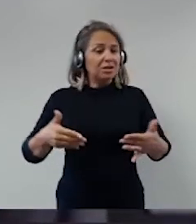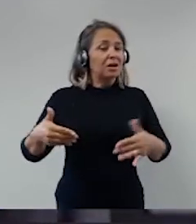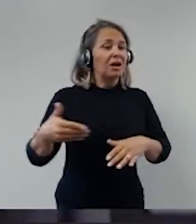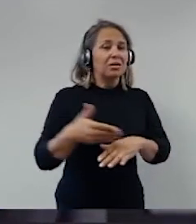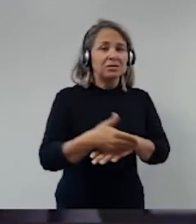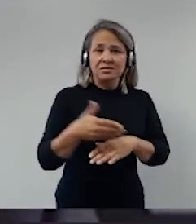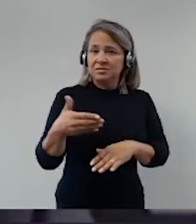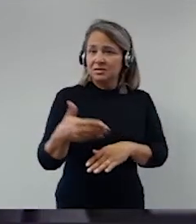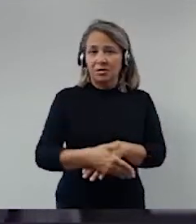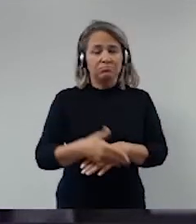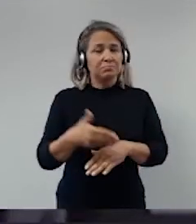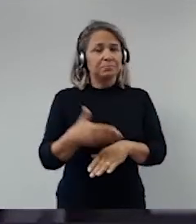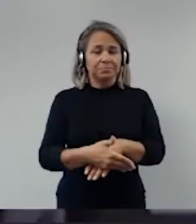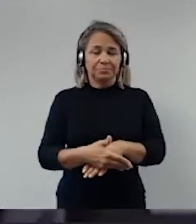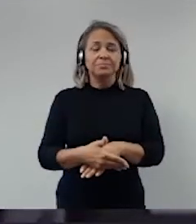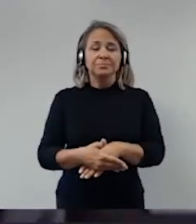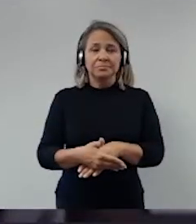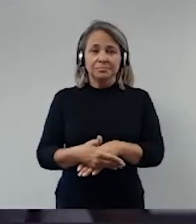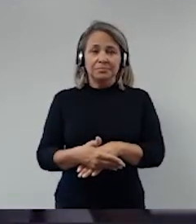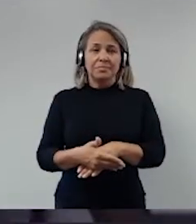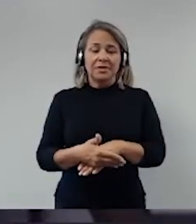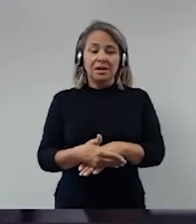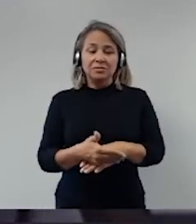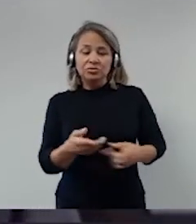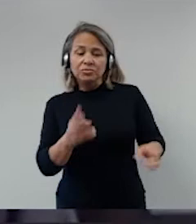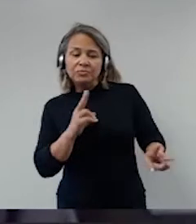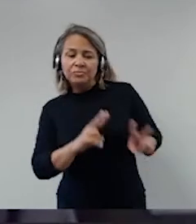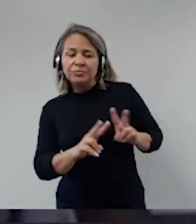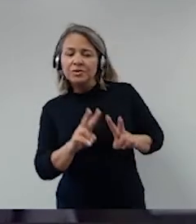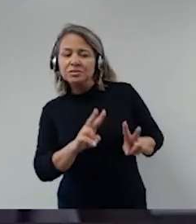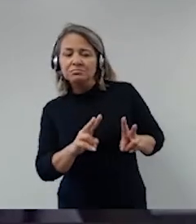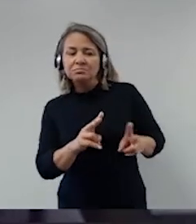como forma de reparar, ou seja, de